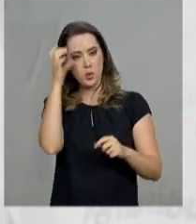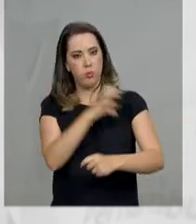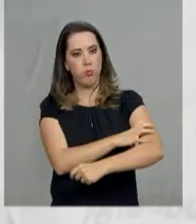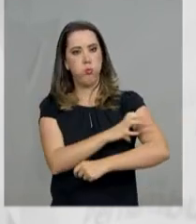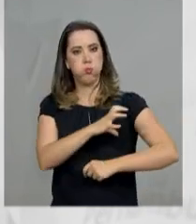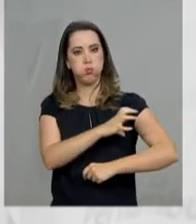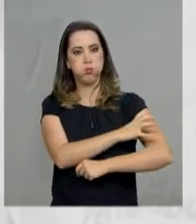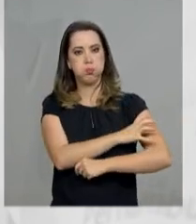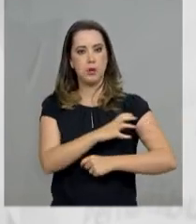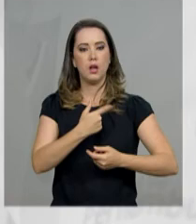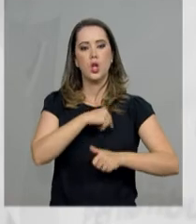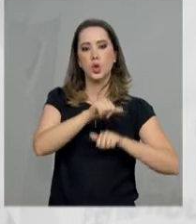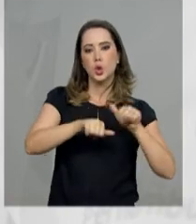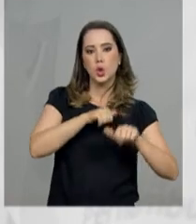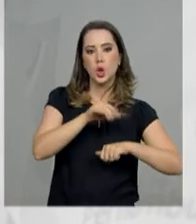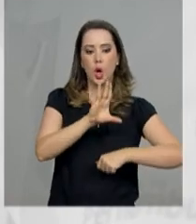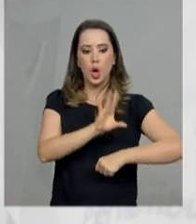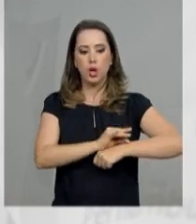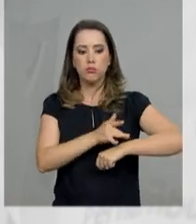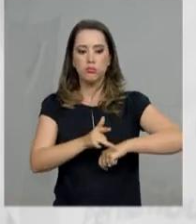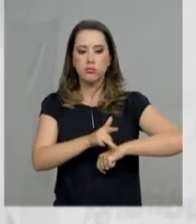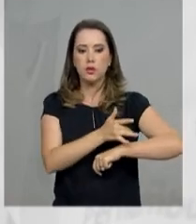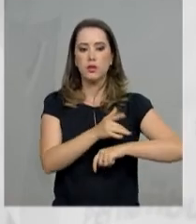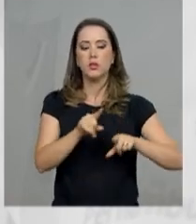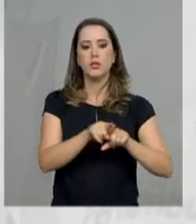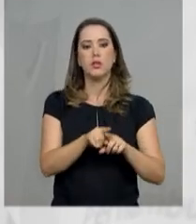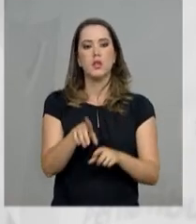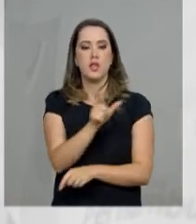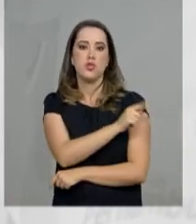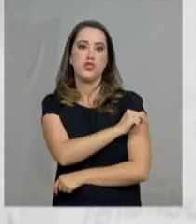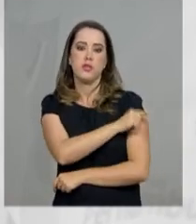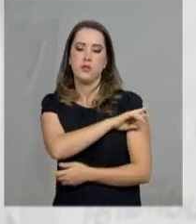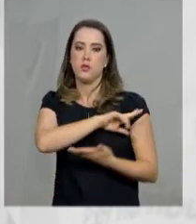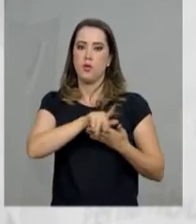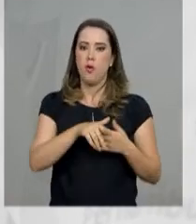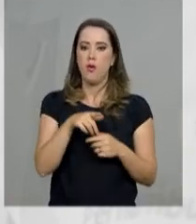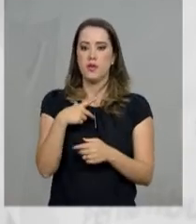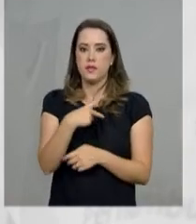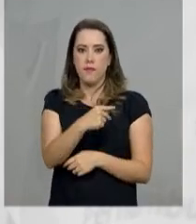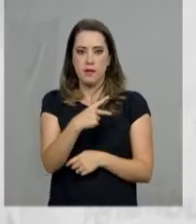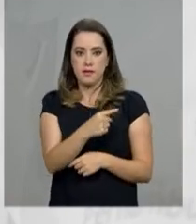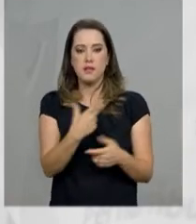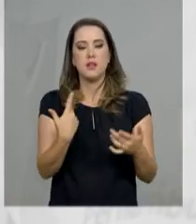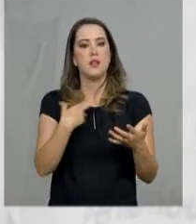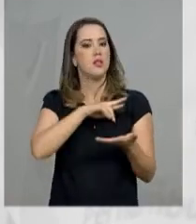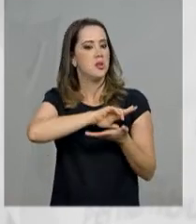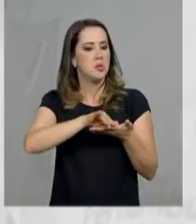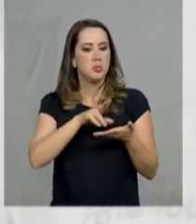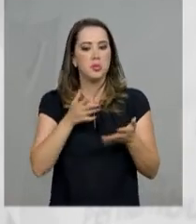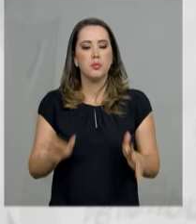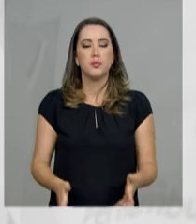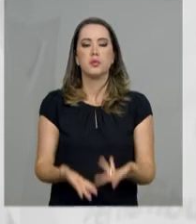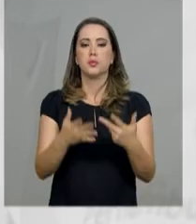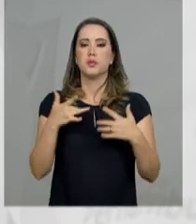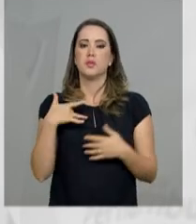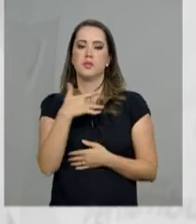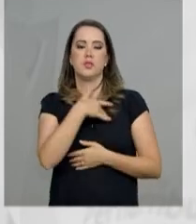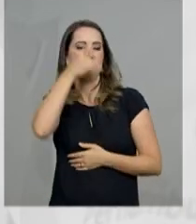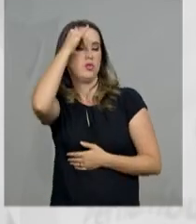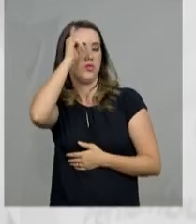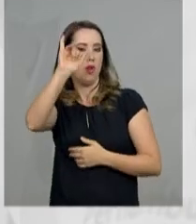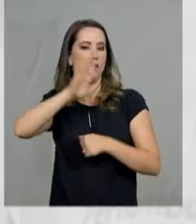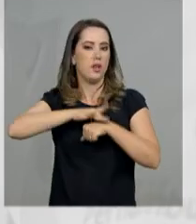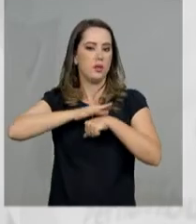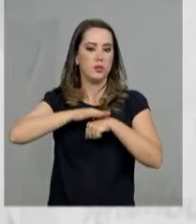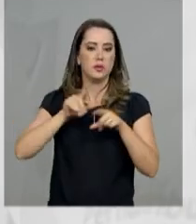troca de curativos injeções vacinação ações de promoção da saúde e prevenção doenças